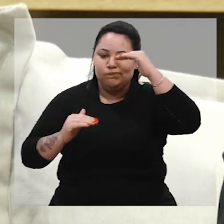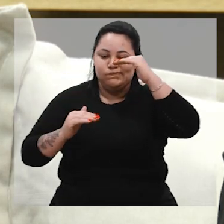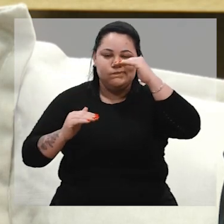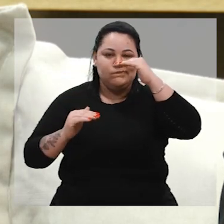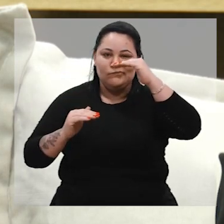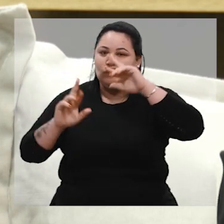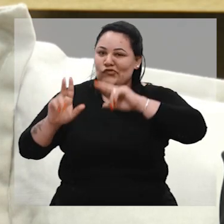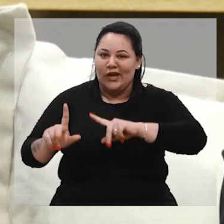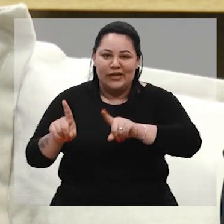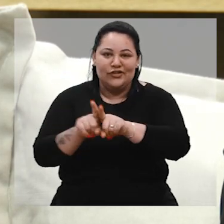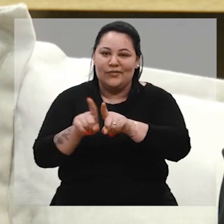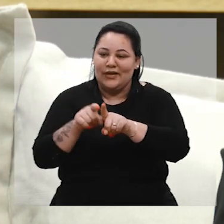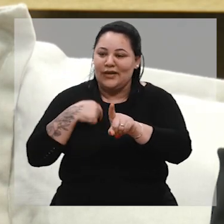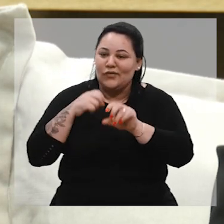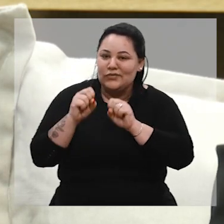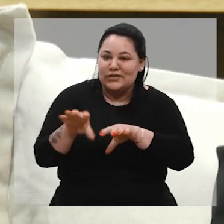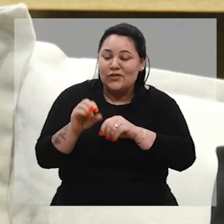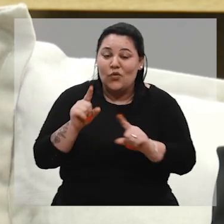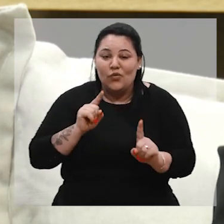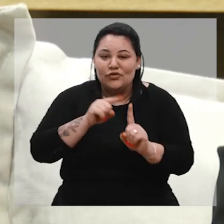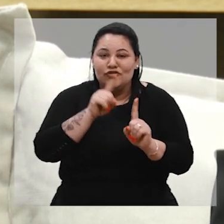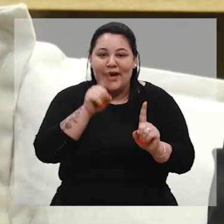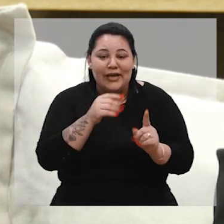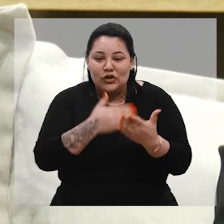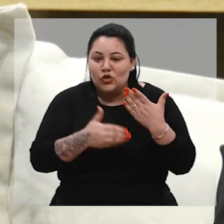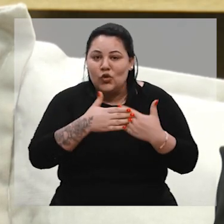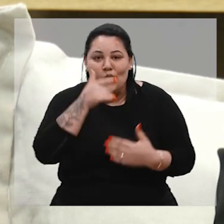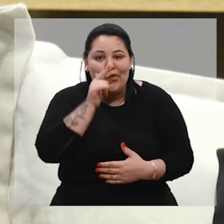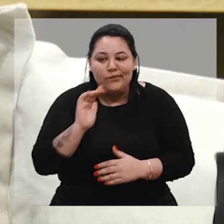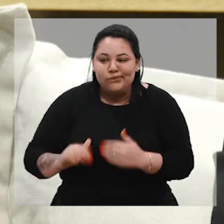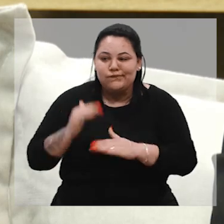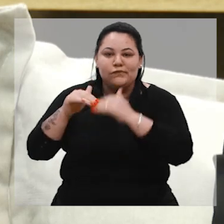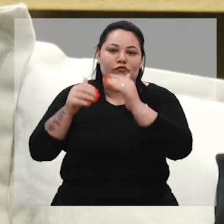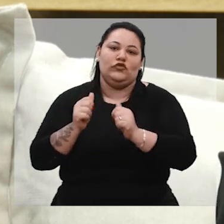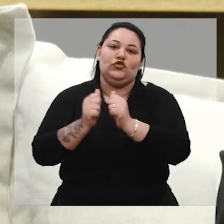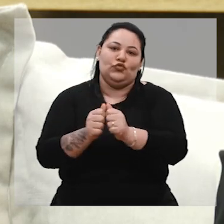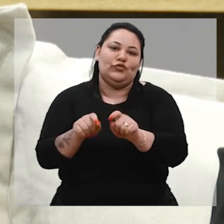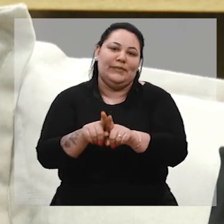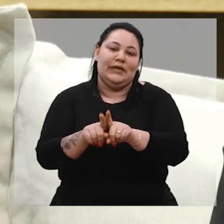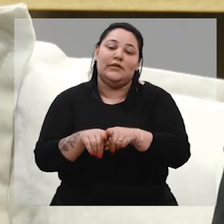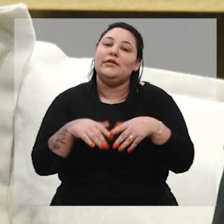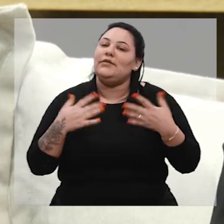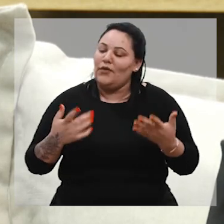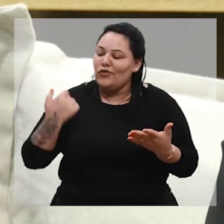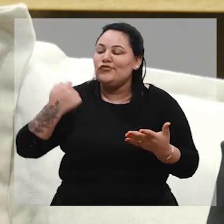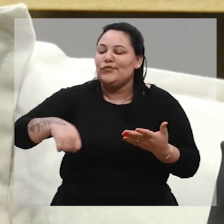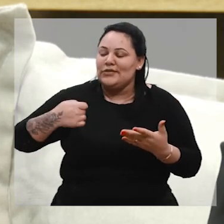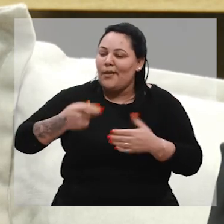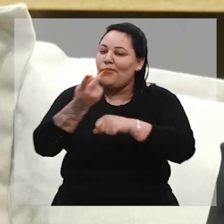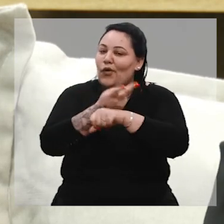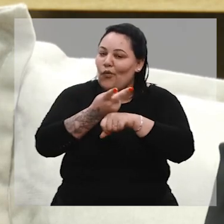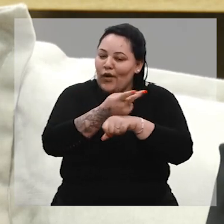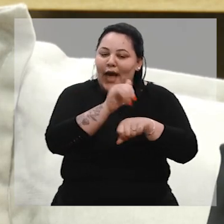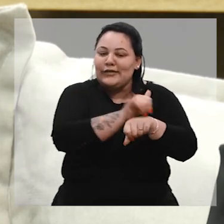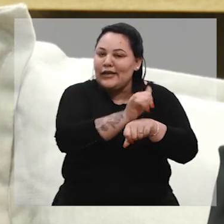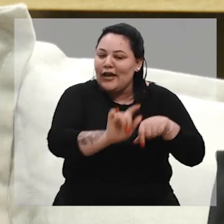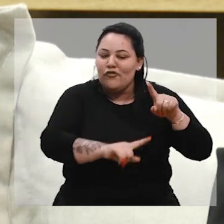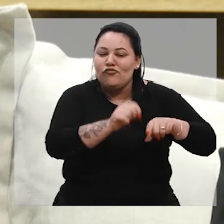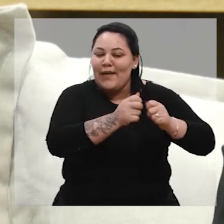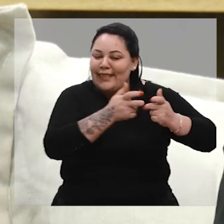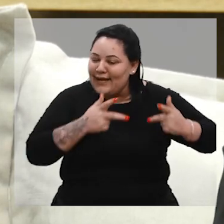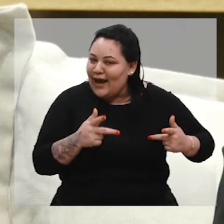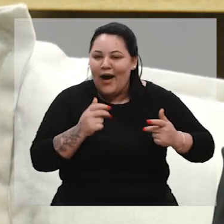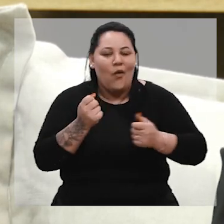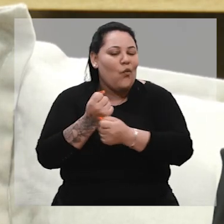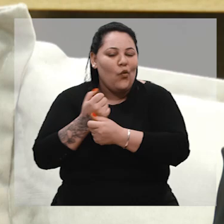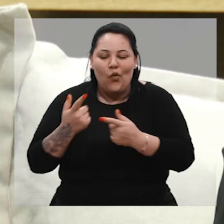nível em que eu estou lecionando, e o objetivo é que todos consigam evoluir. Então a gente tem que estar sempre em busca